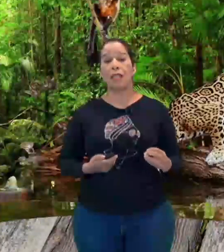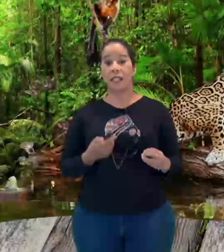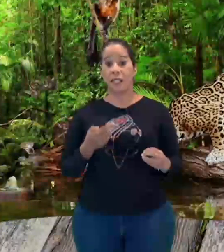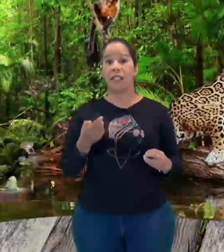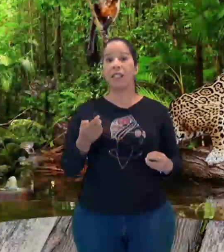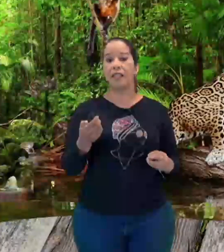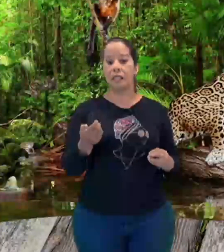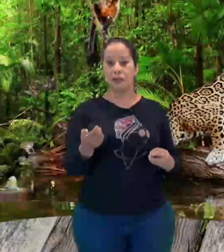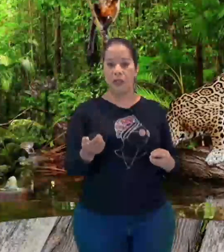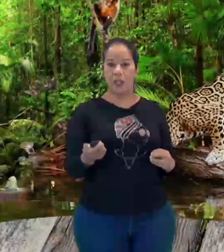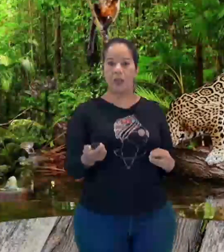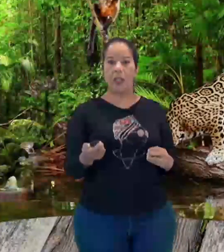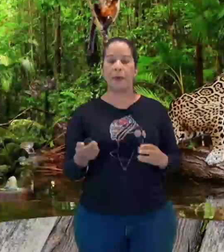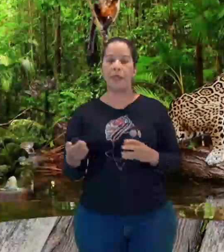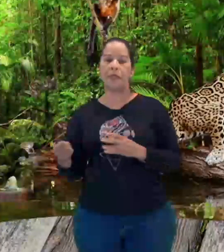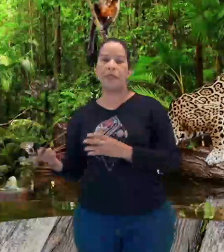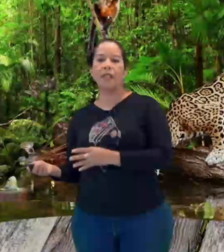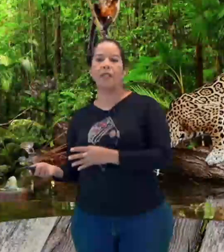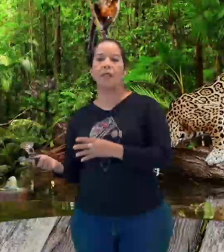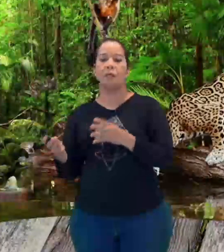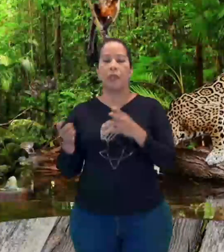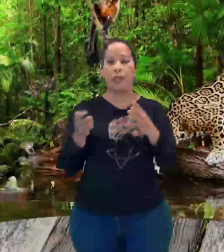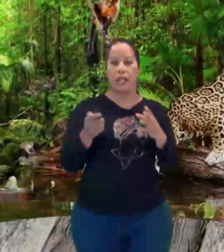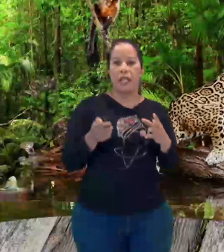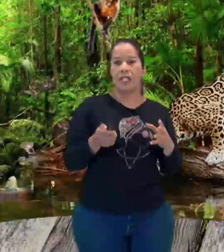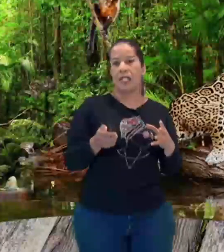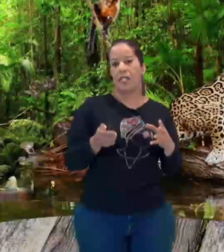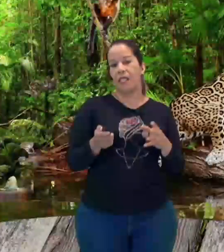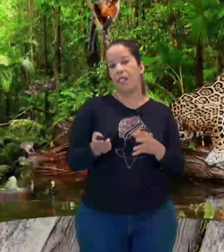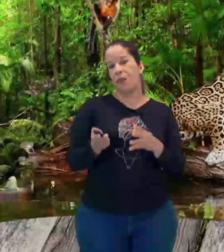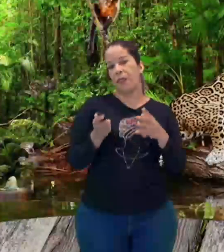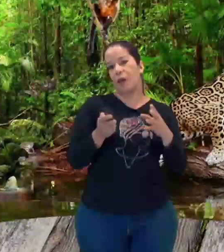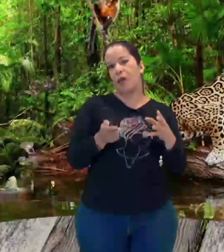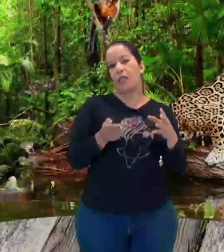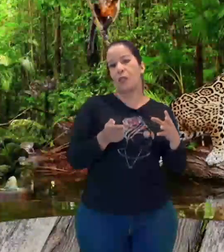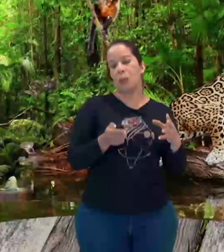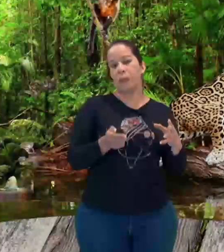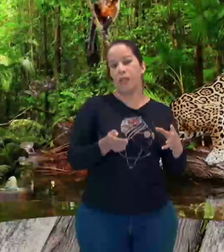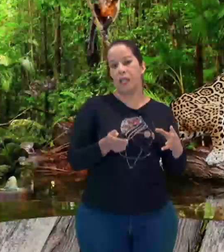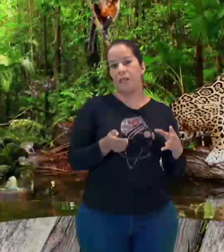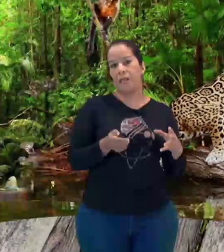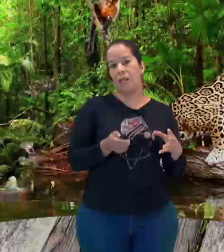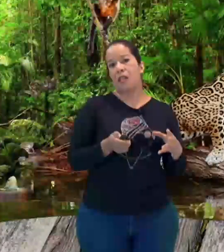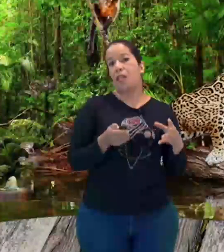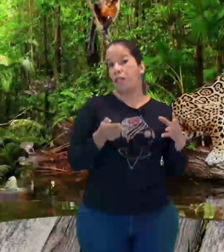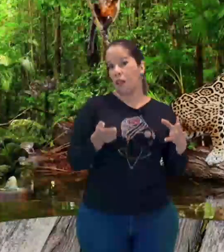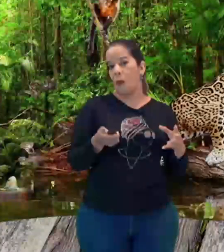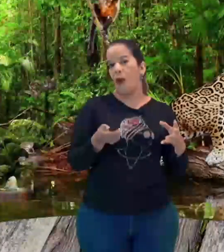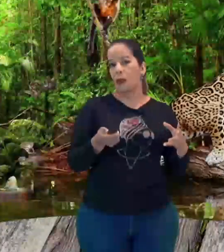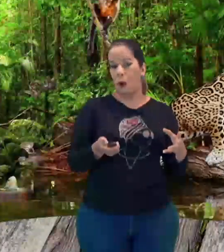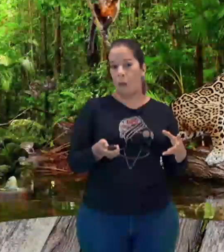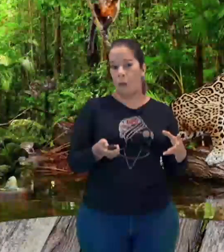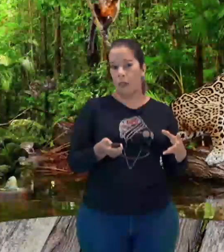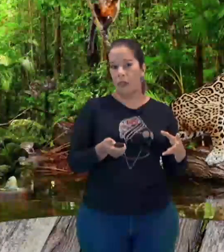Então, existem esses vírus que precisam, né? Eles ficam nesses hospedeiros, que são artrópodes,